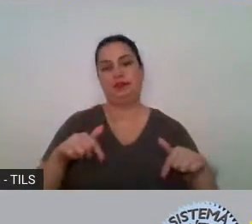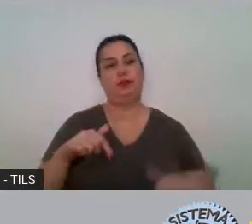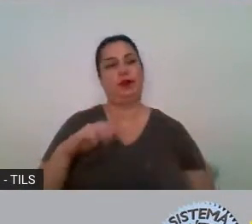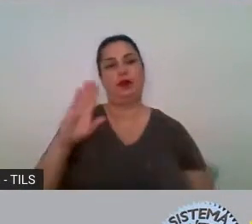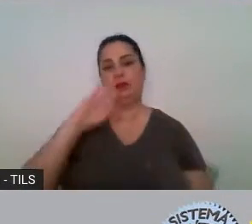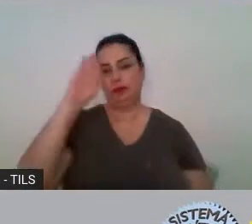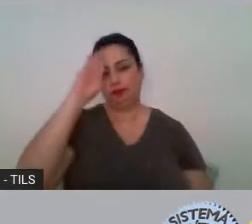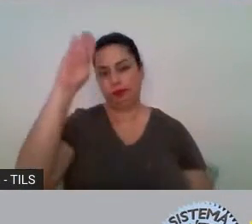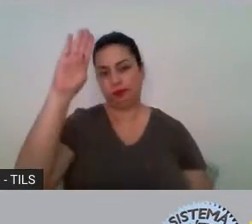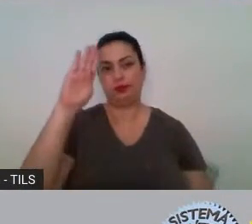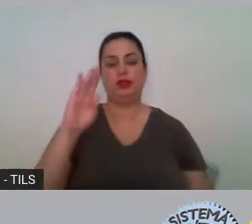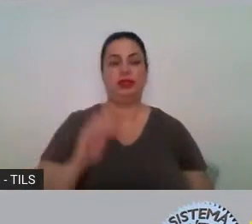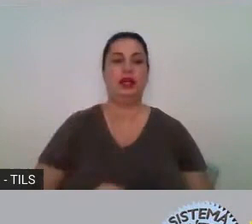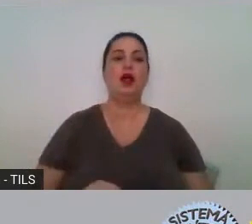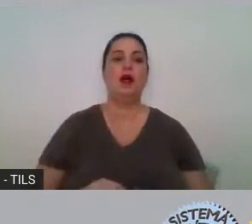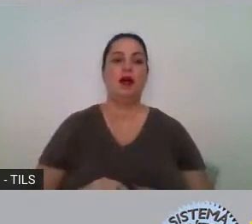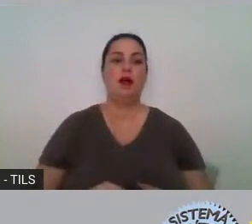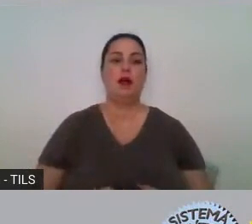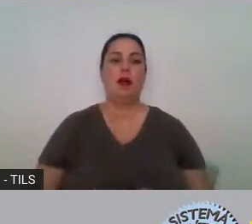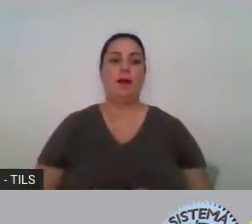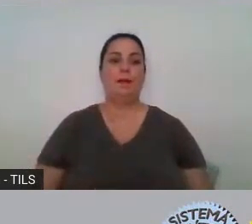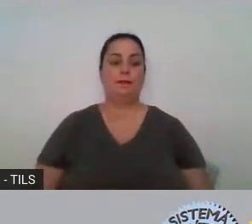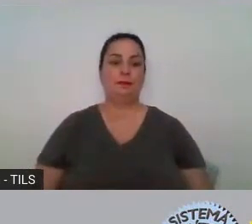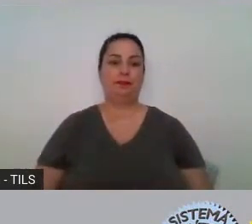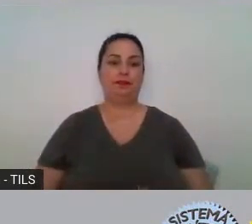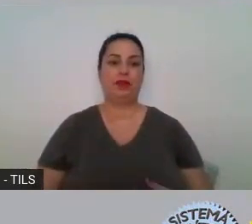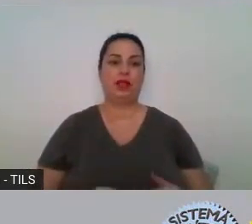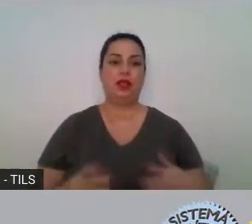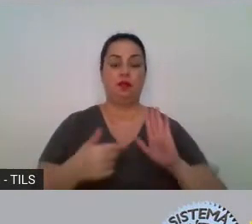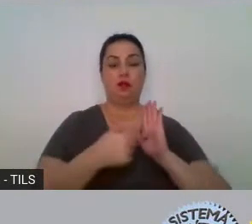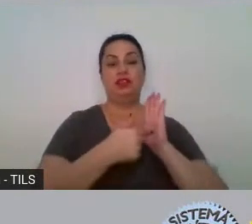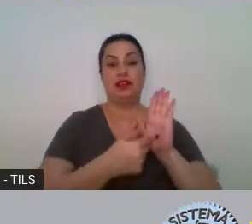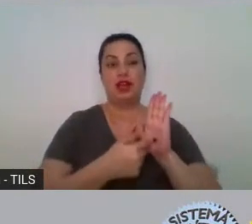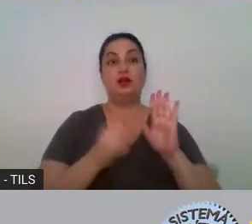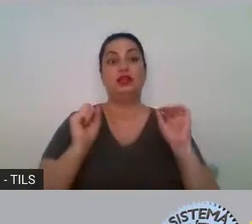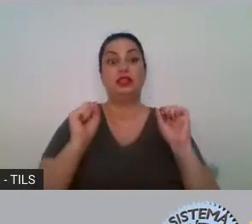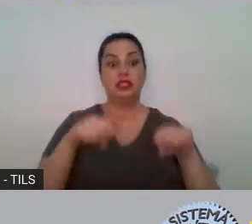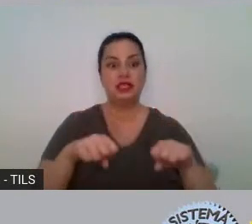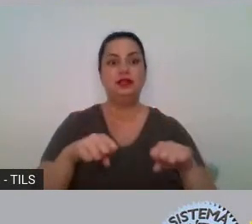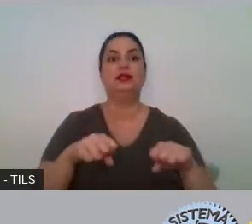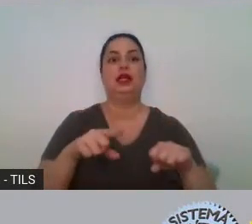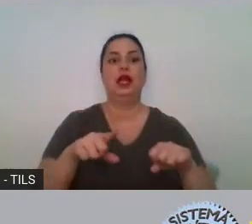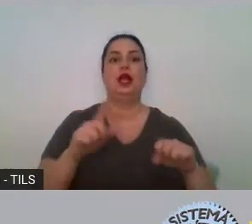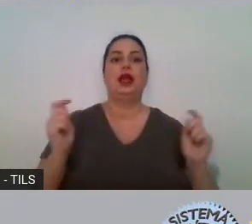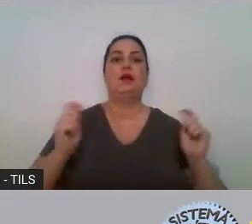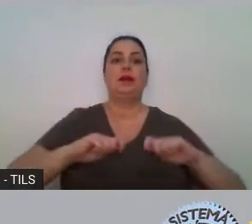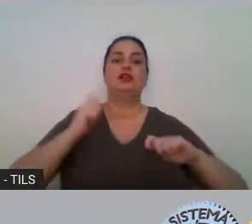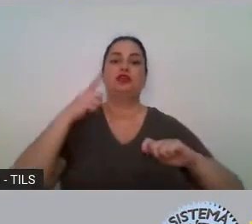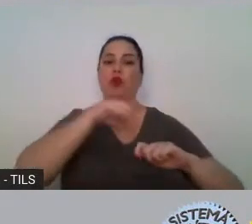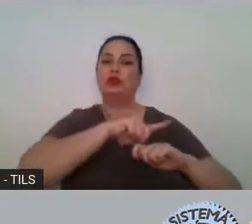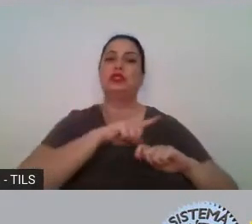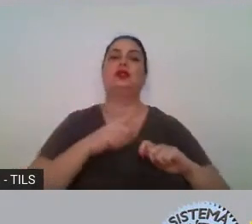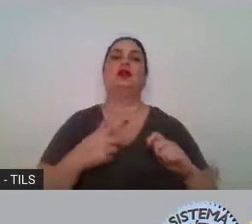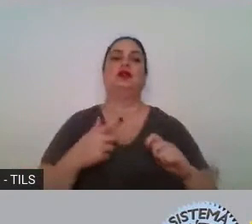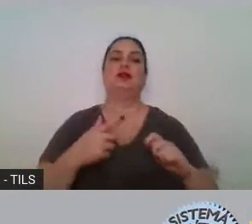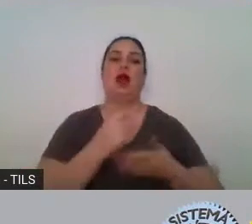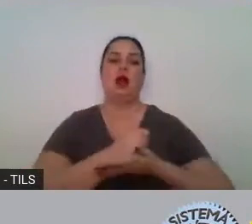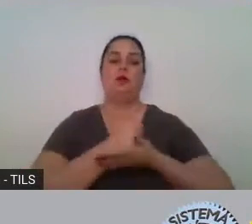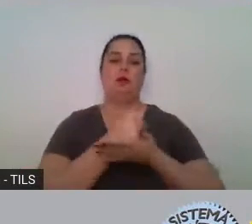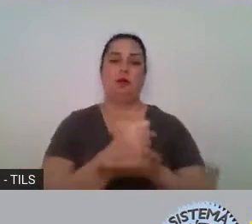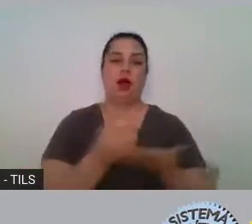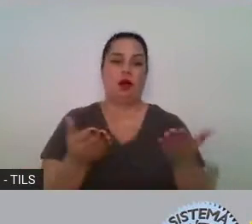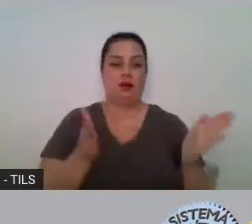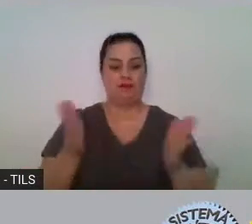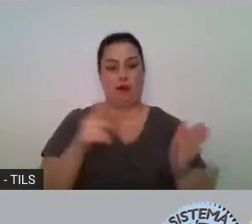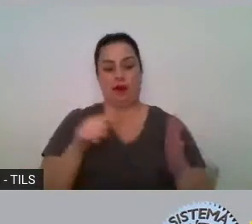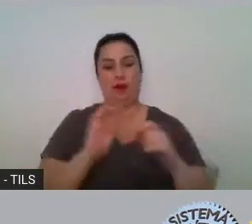que são decisivos no combate à pandemia mais terrível que nós tivemos, é o momento em que eles foram colocados pela